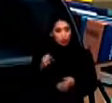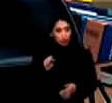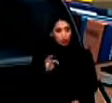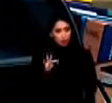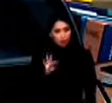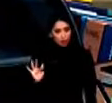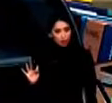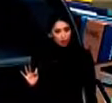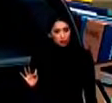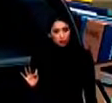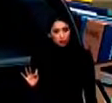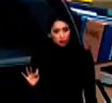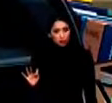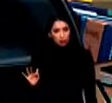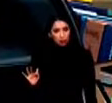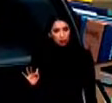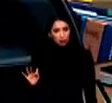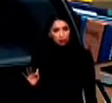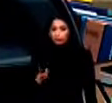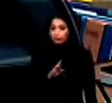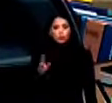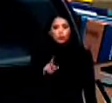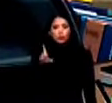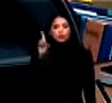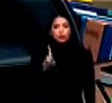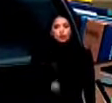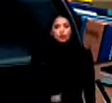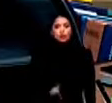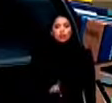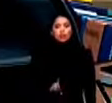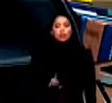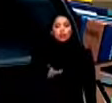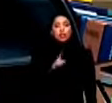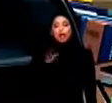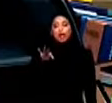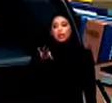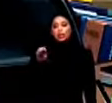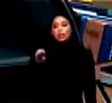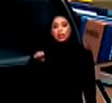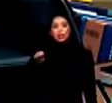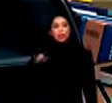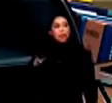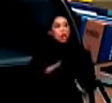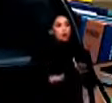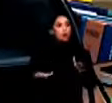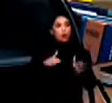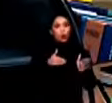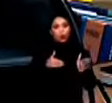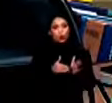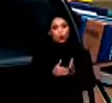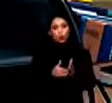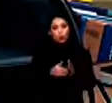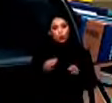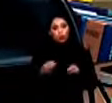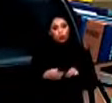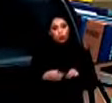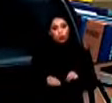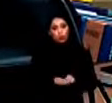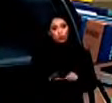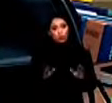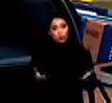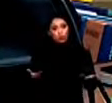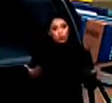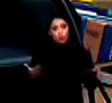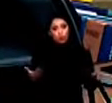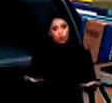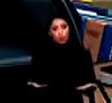Federal. Ela não terá direito de trazer sua tese a todos os ministros. Então,